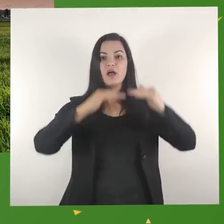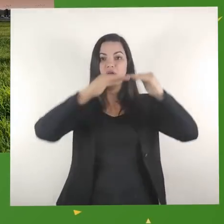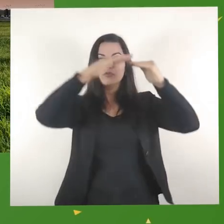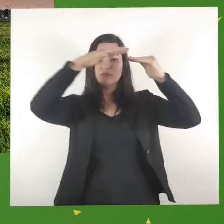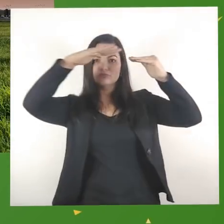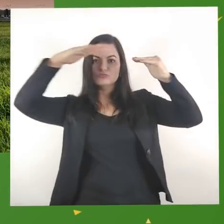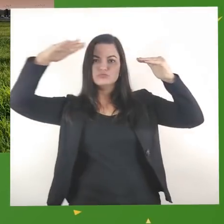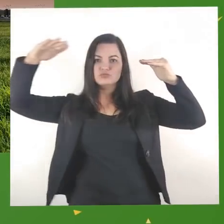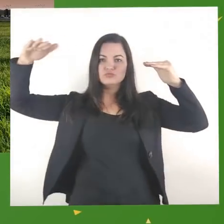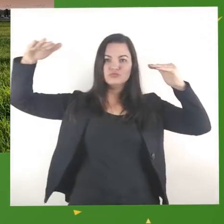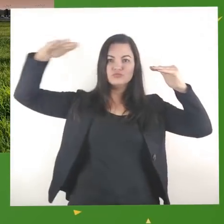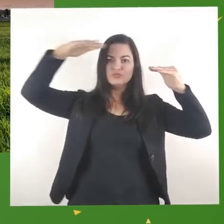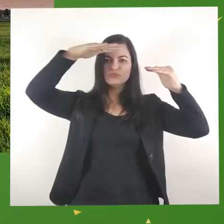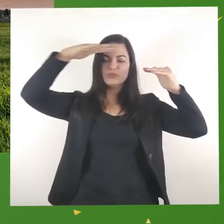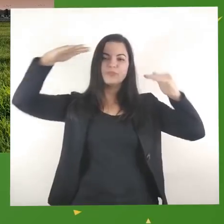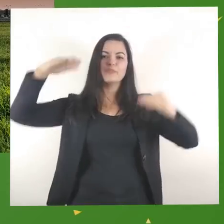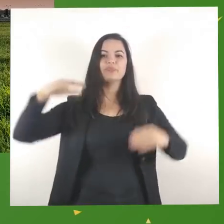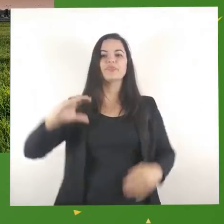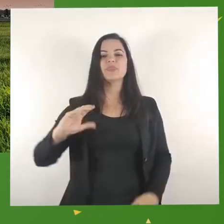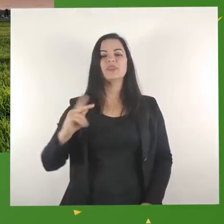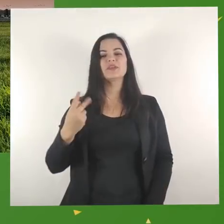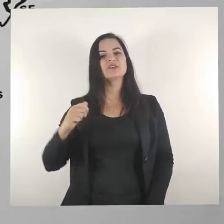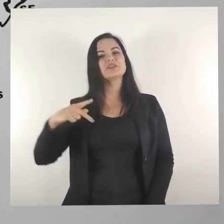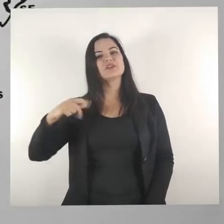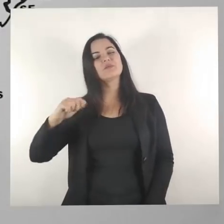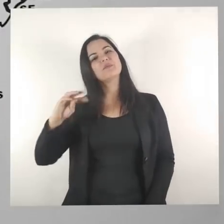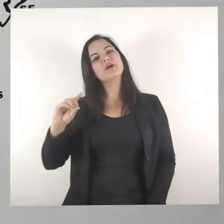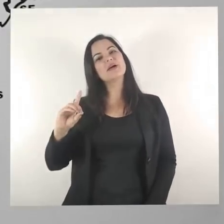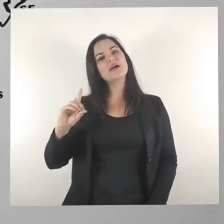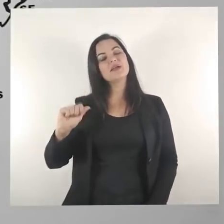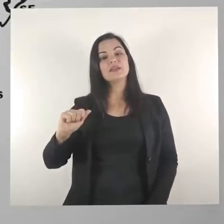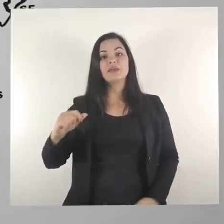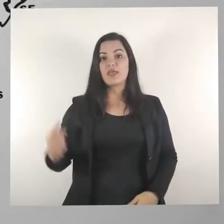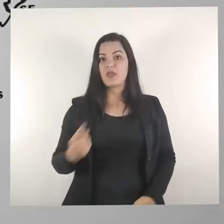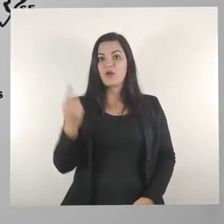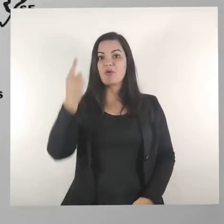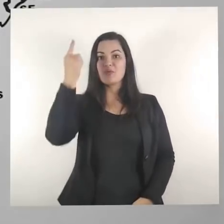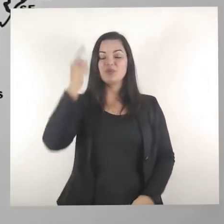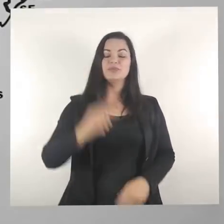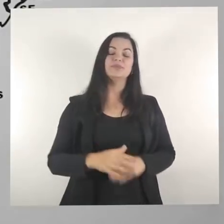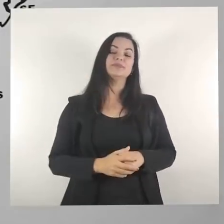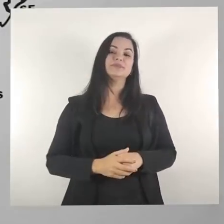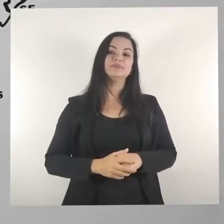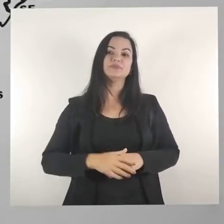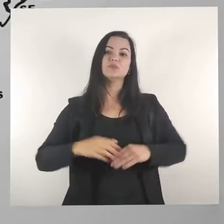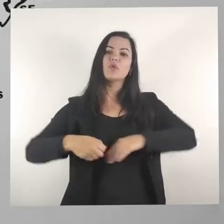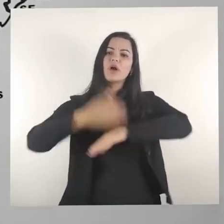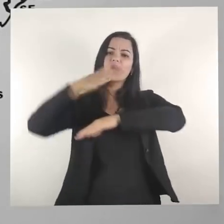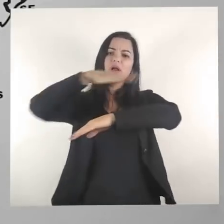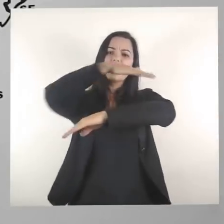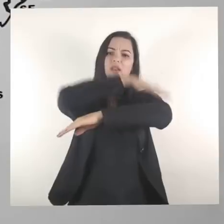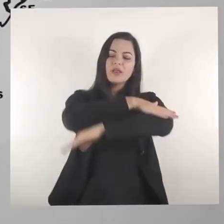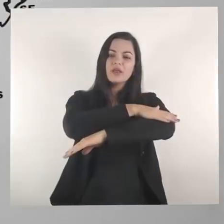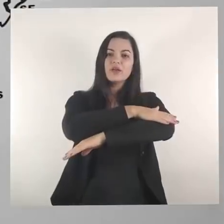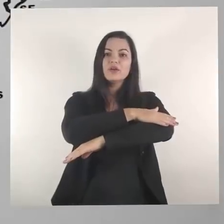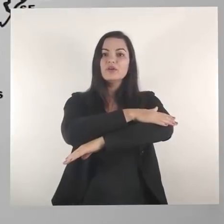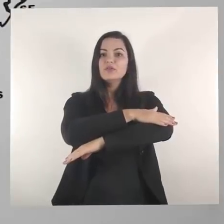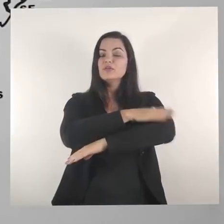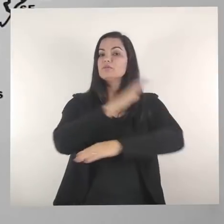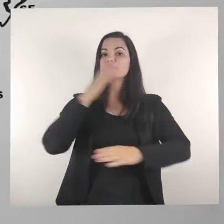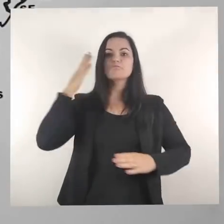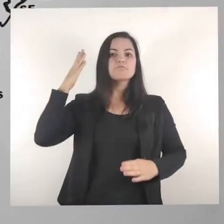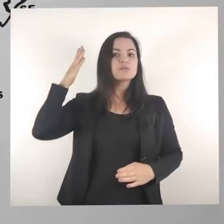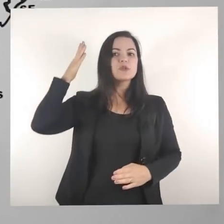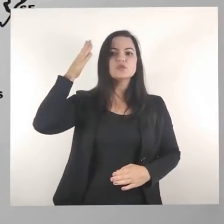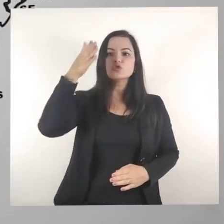entre essas formas de relevo aí mais altas que nós temos. O relevo, ele interfere